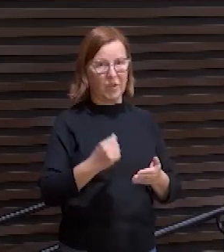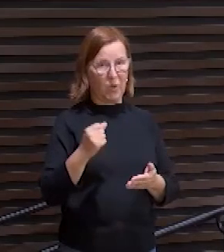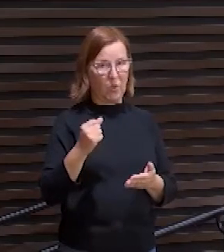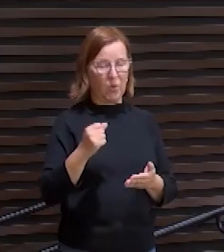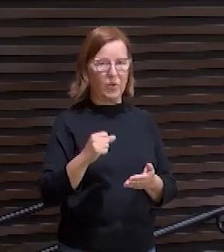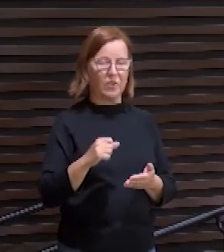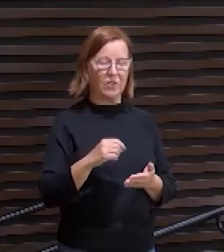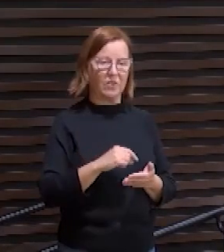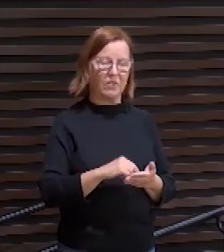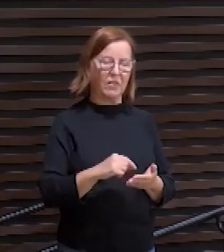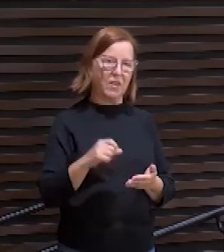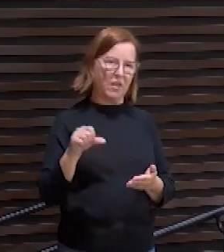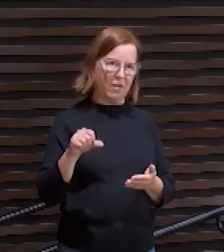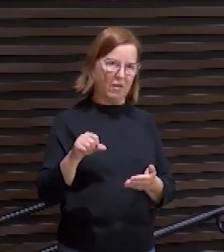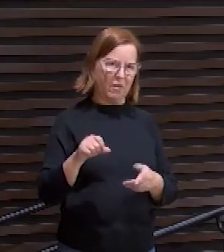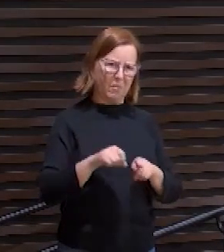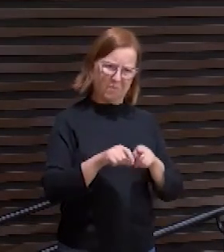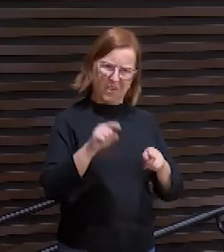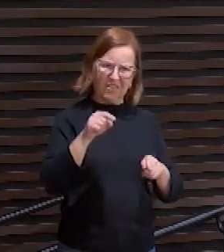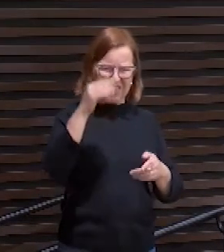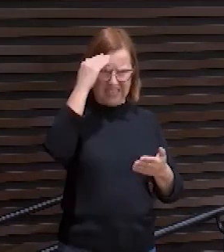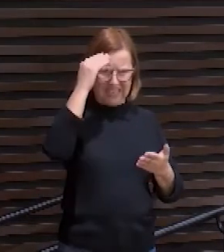é realmente pela graça de Deus?